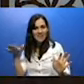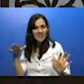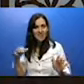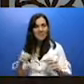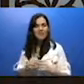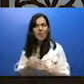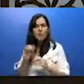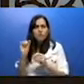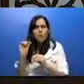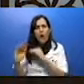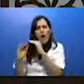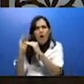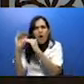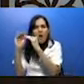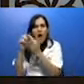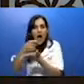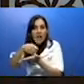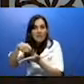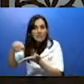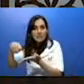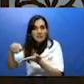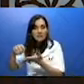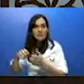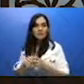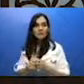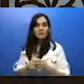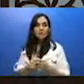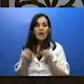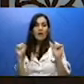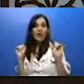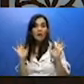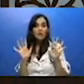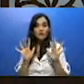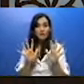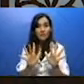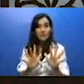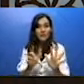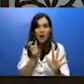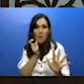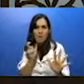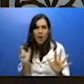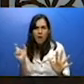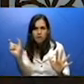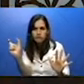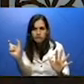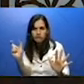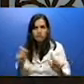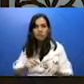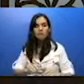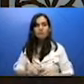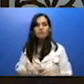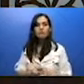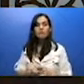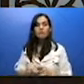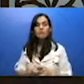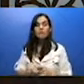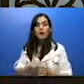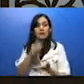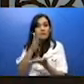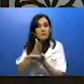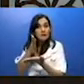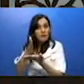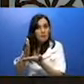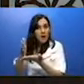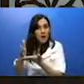escrita a palavra desfile aqui eu vou pedir para separar a sílaba